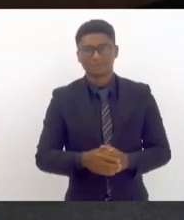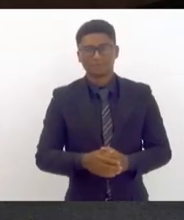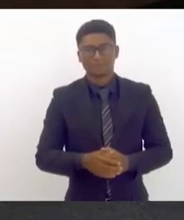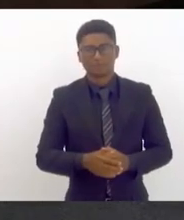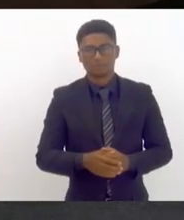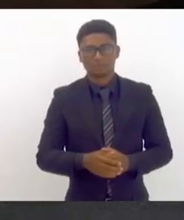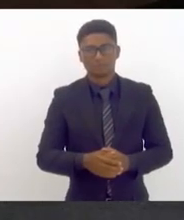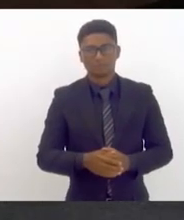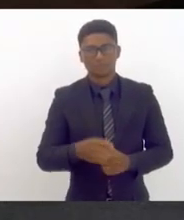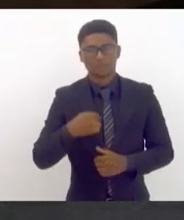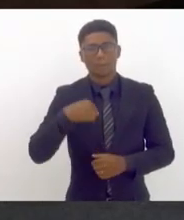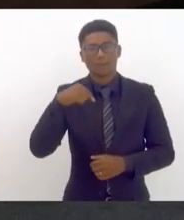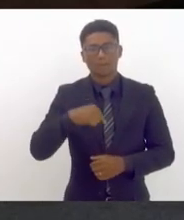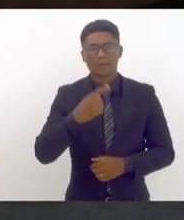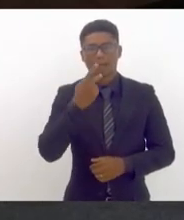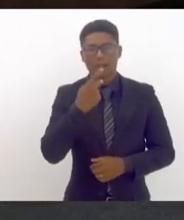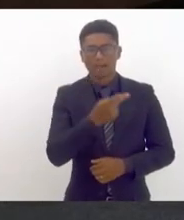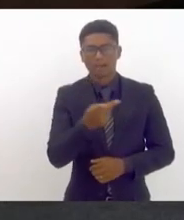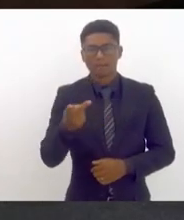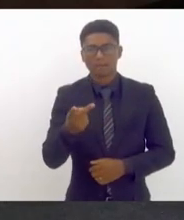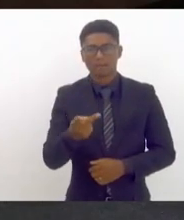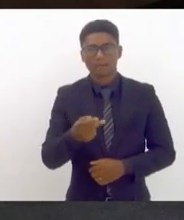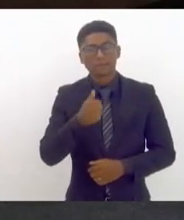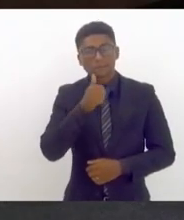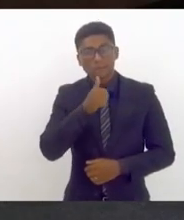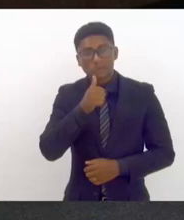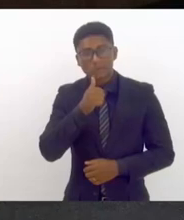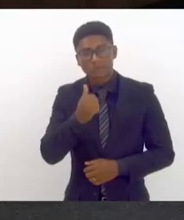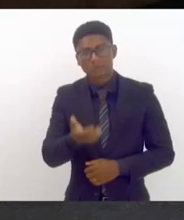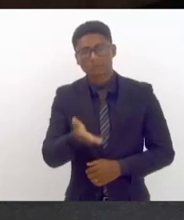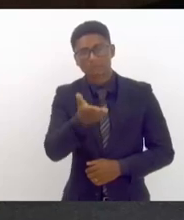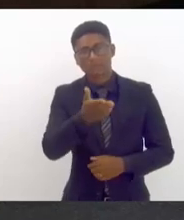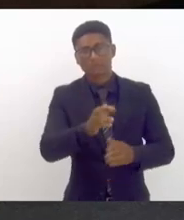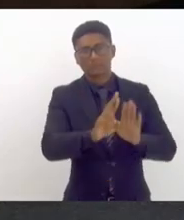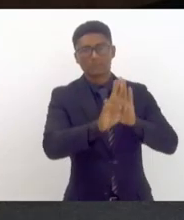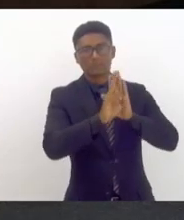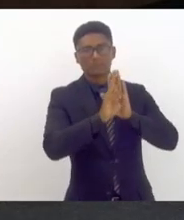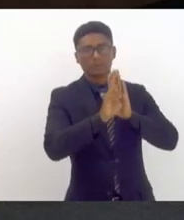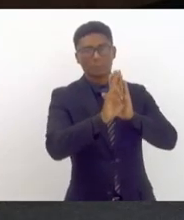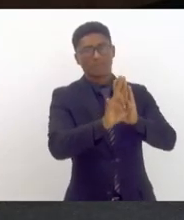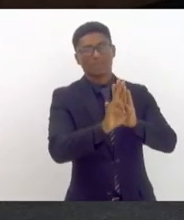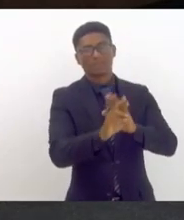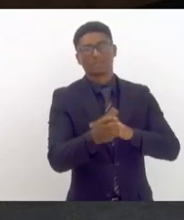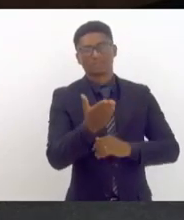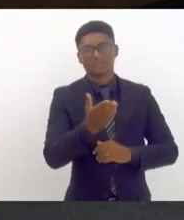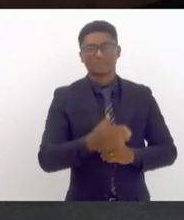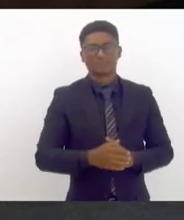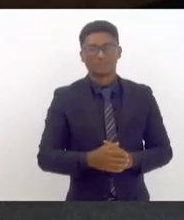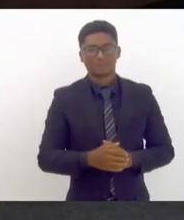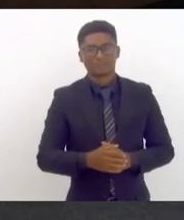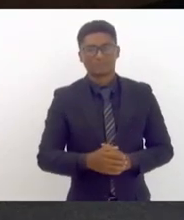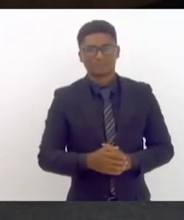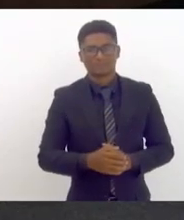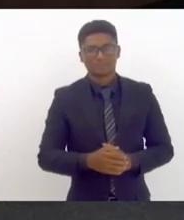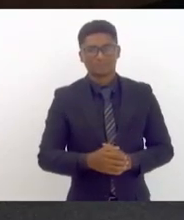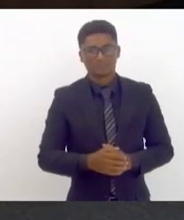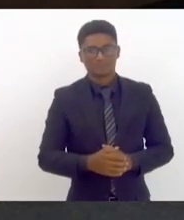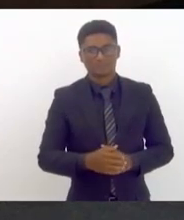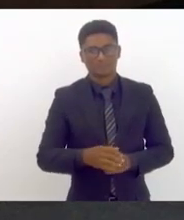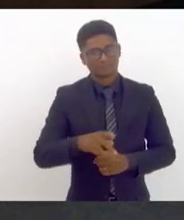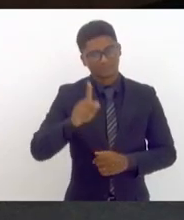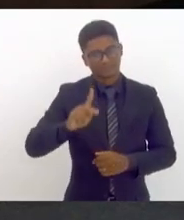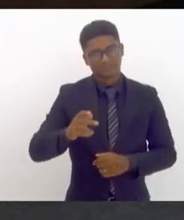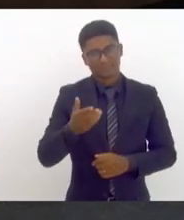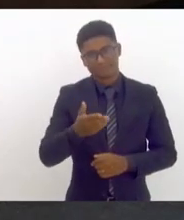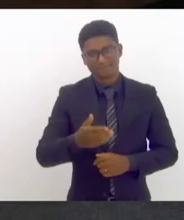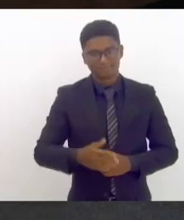fazer esta palavra nesse momento onde nós temos a mulher representando, de fato, tendo a presidência da casa